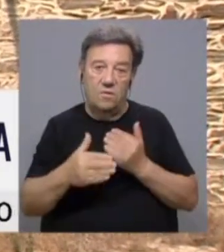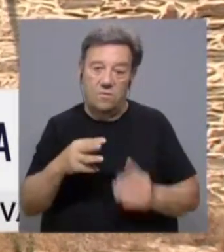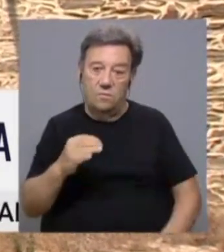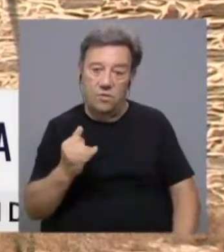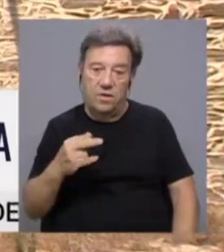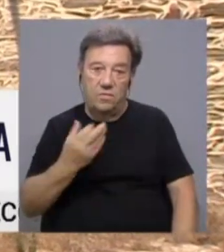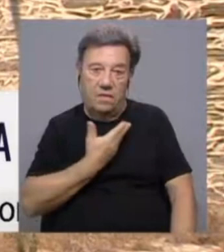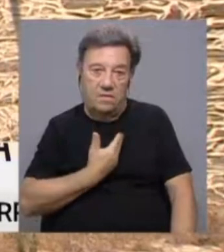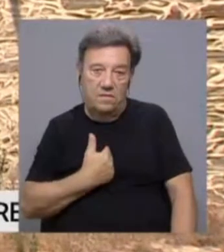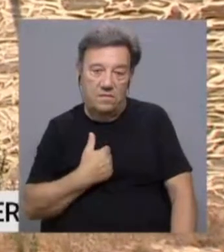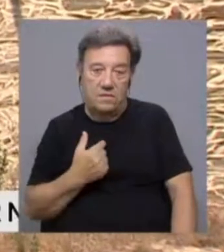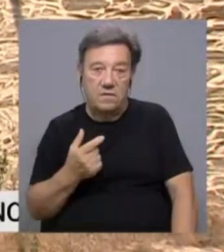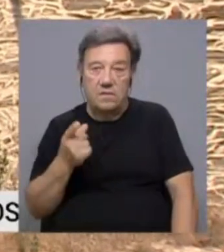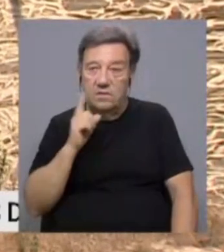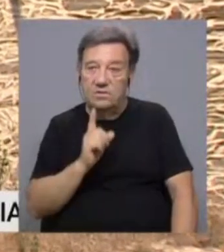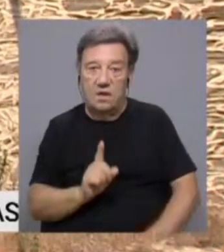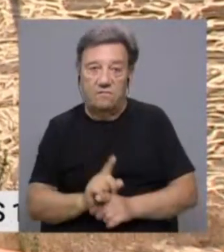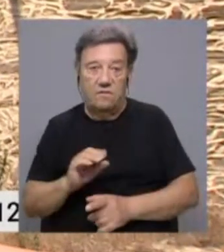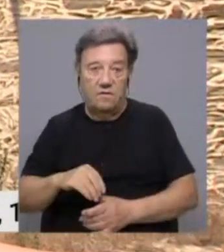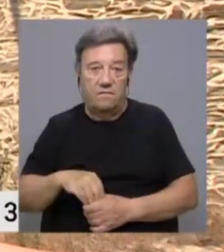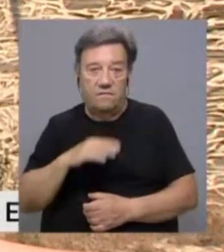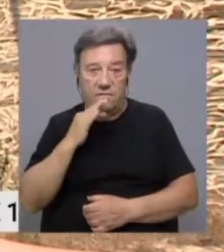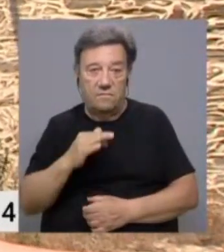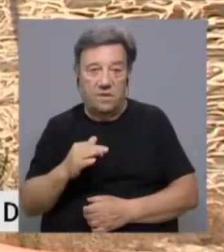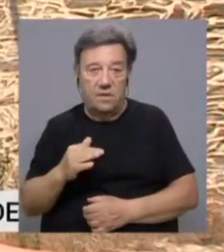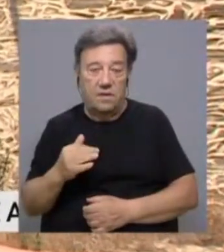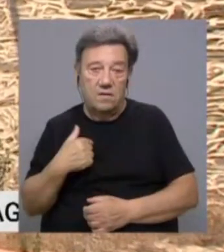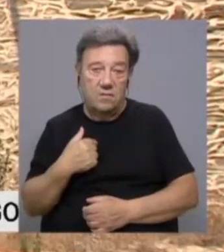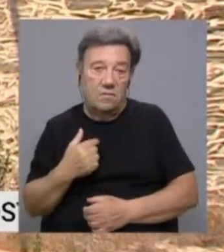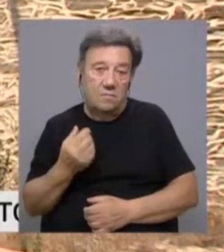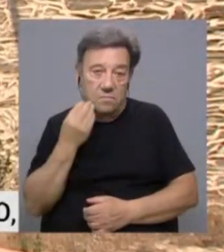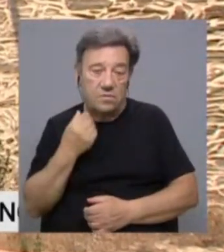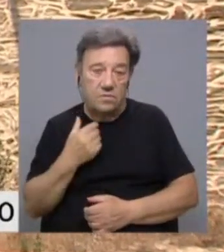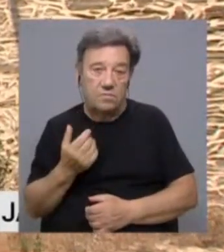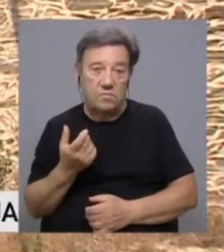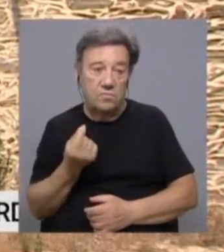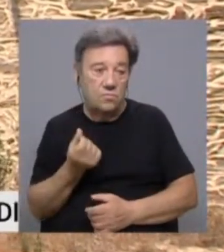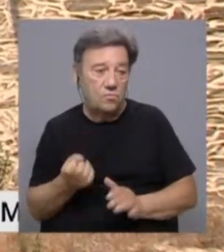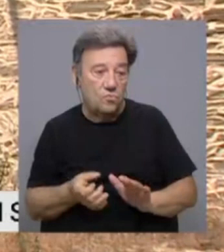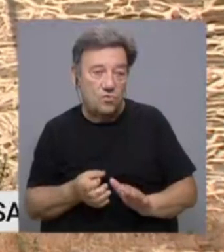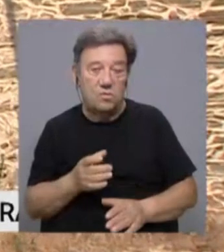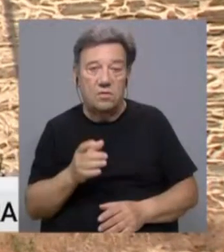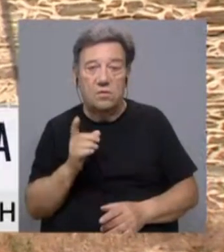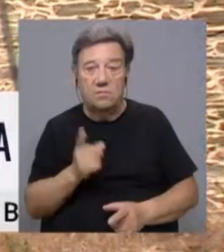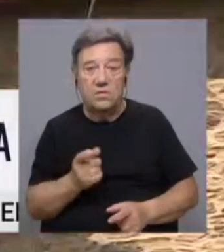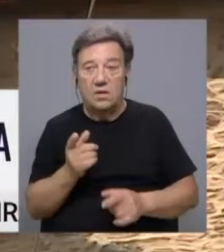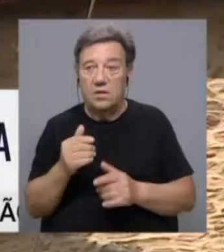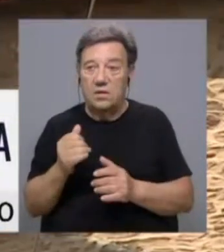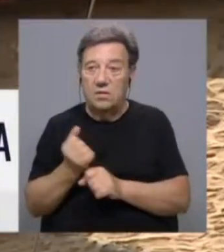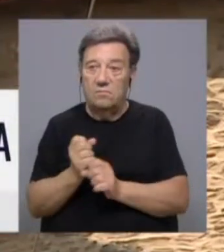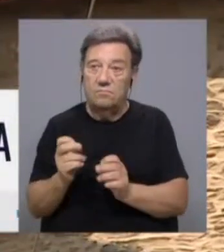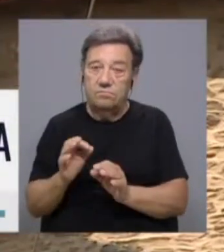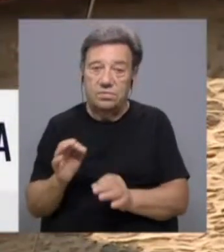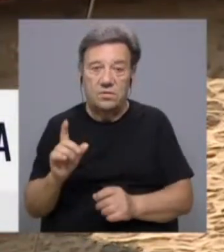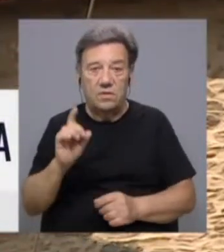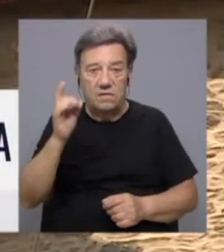antigos e estes aqui estavam na minha família para recuperar e eu, pronto, arranjei um dinheirinho e comecei a restaurar. Não